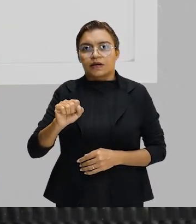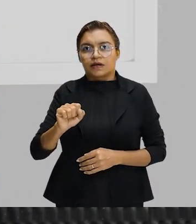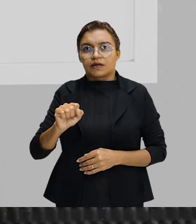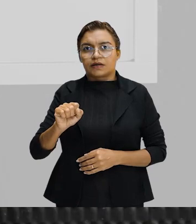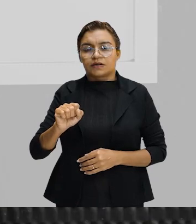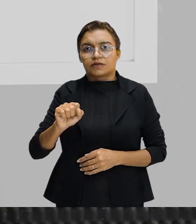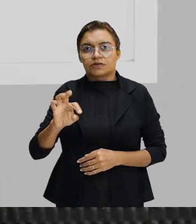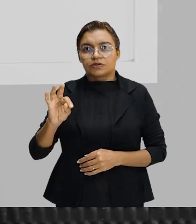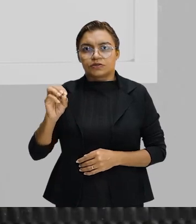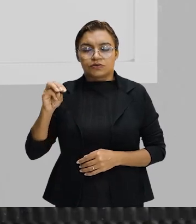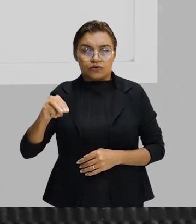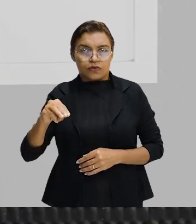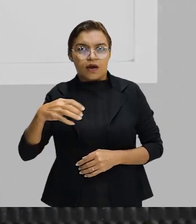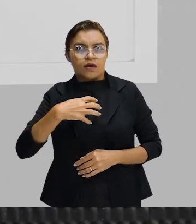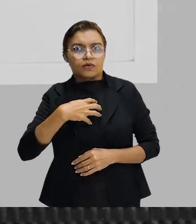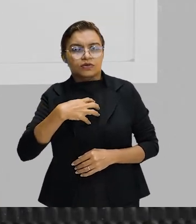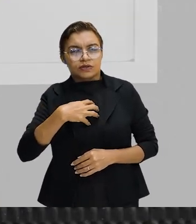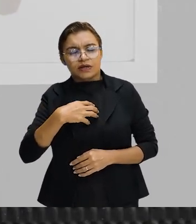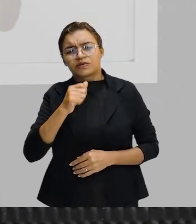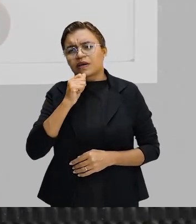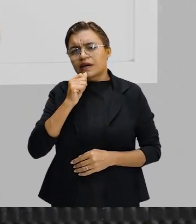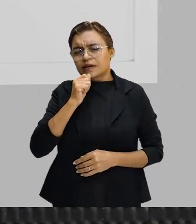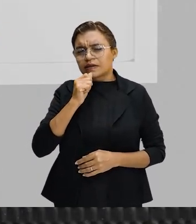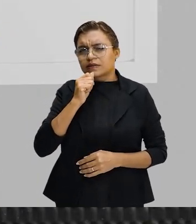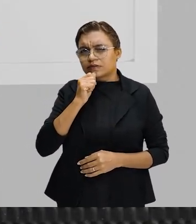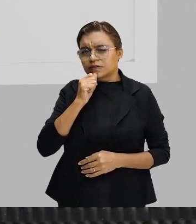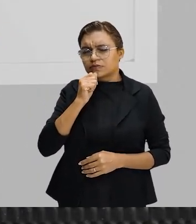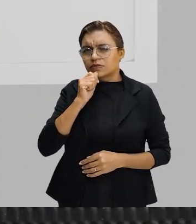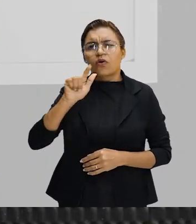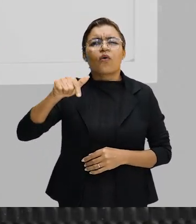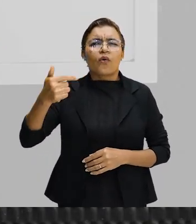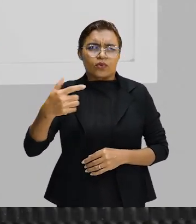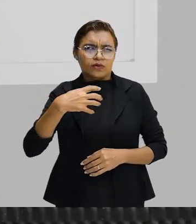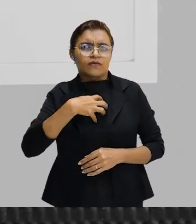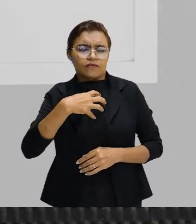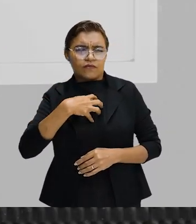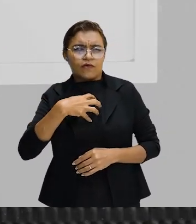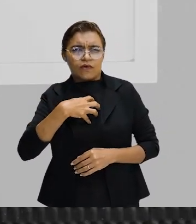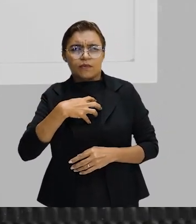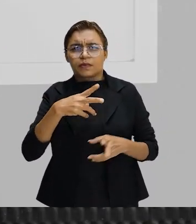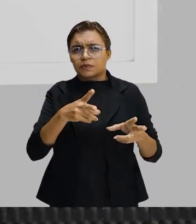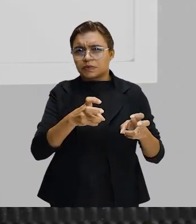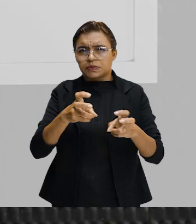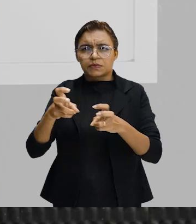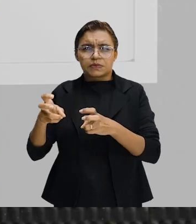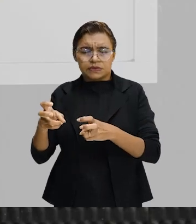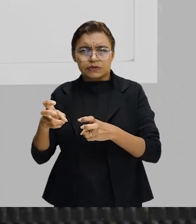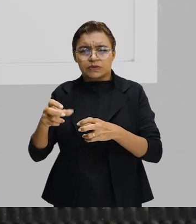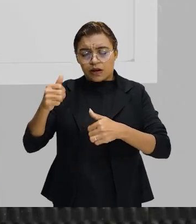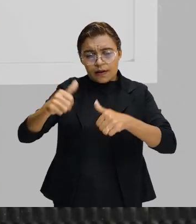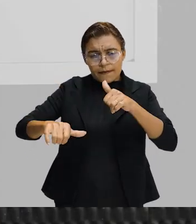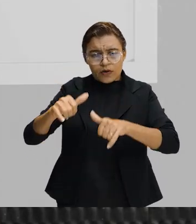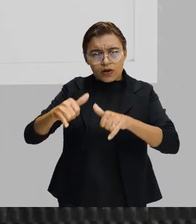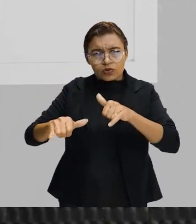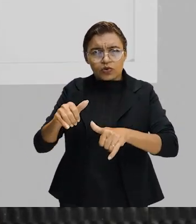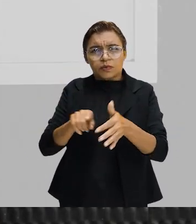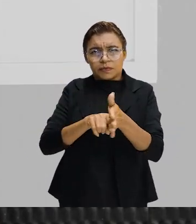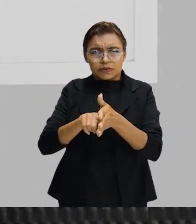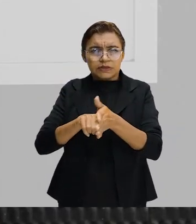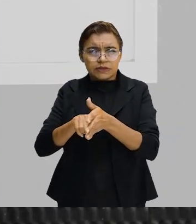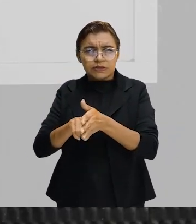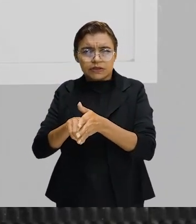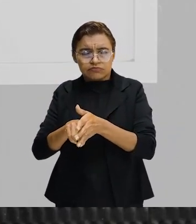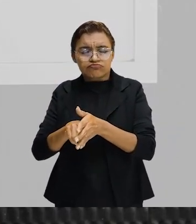é um estado que ainda, né, já foi percebido aí em laboratório, mas ainda está se estudando mais sobre